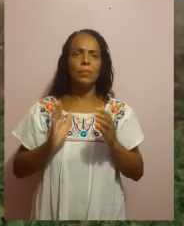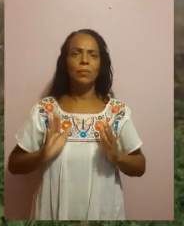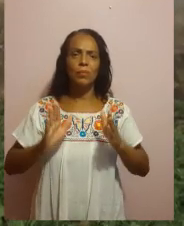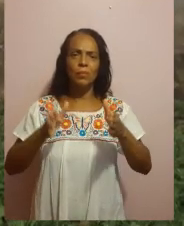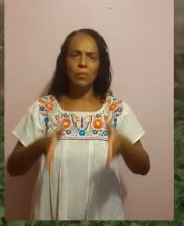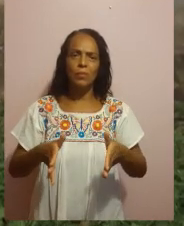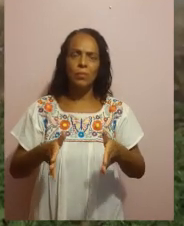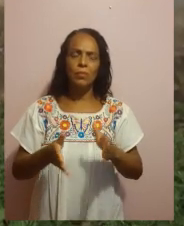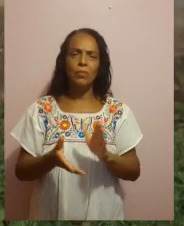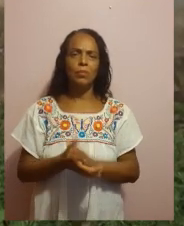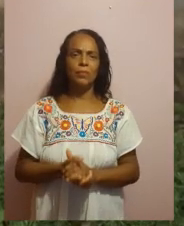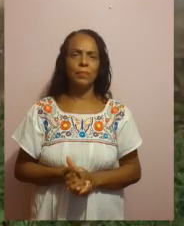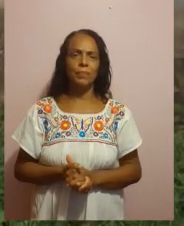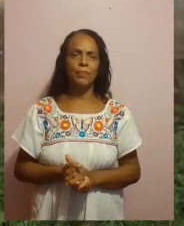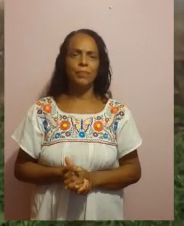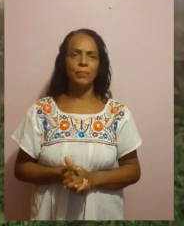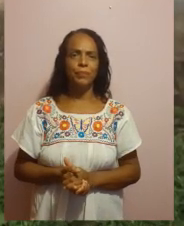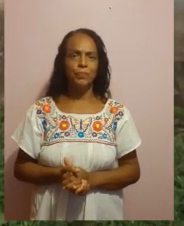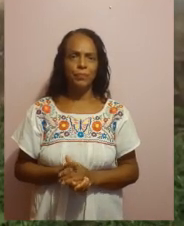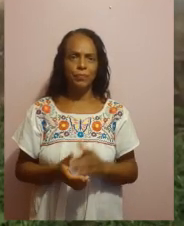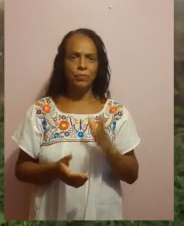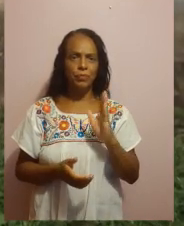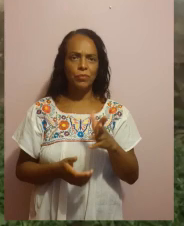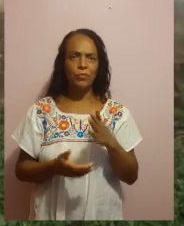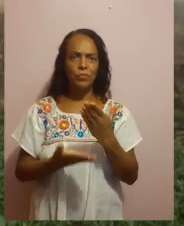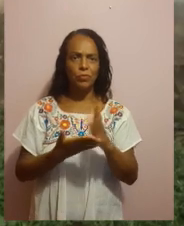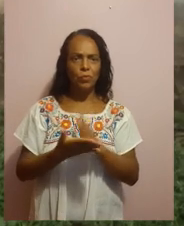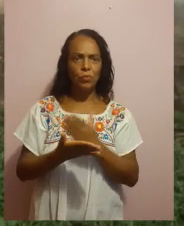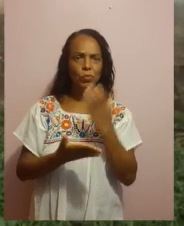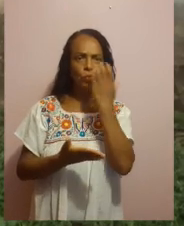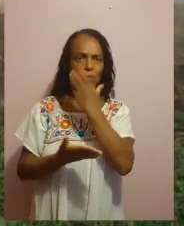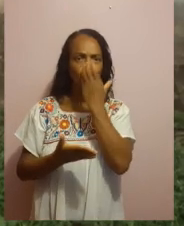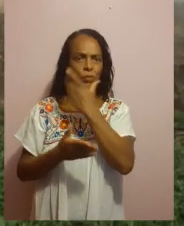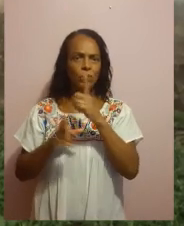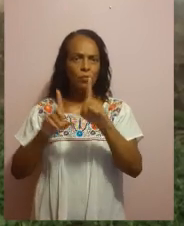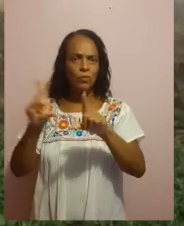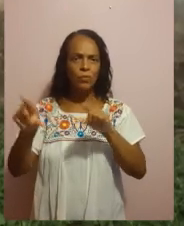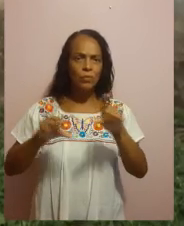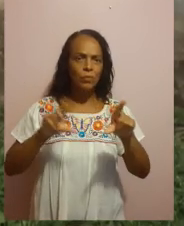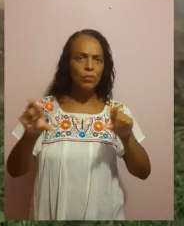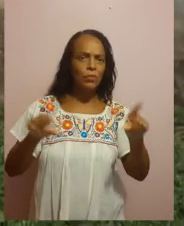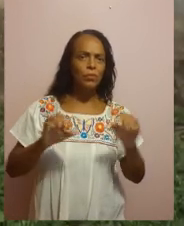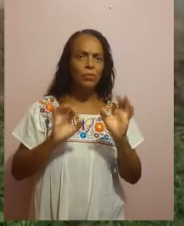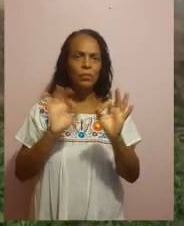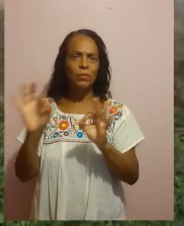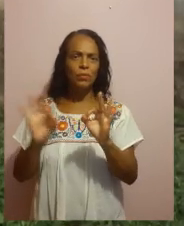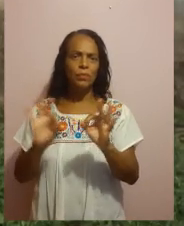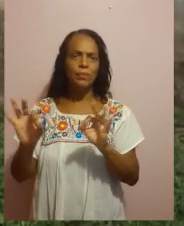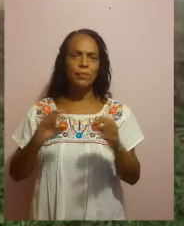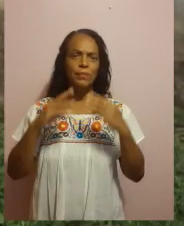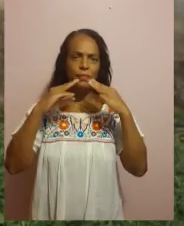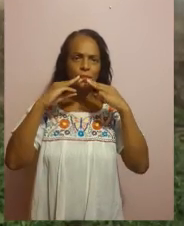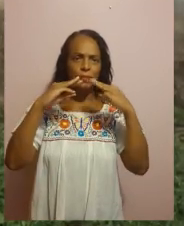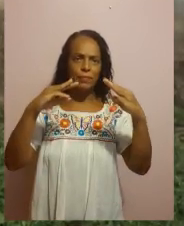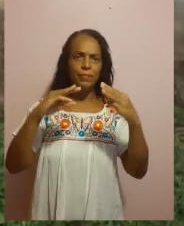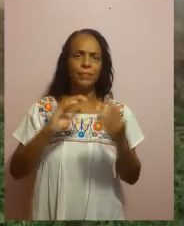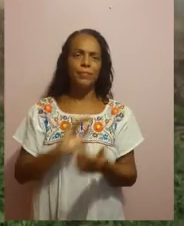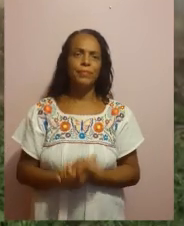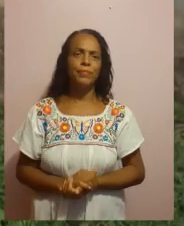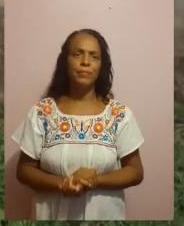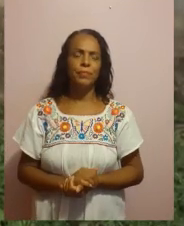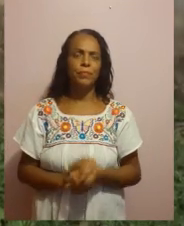E aí foi formulando ali, foi selecionando e aguardando,